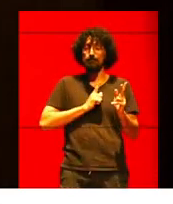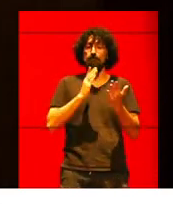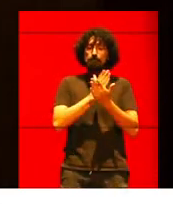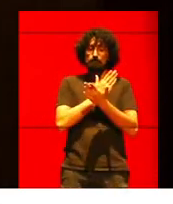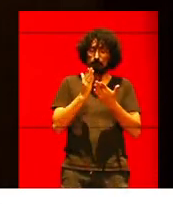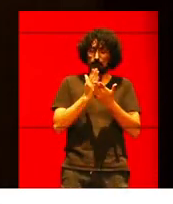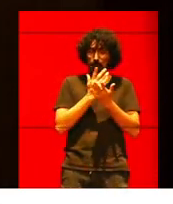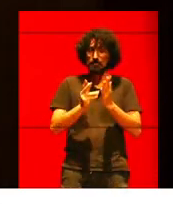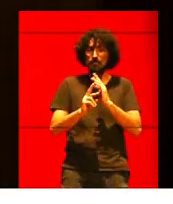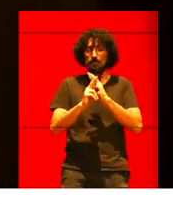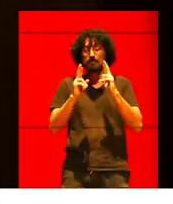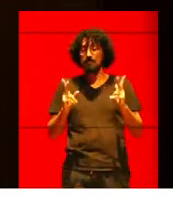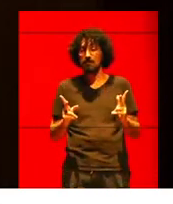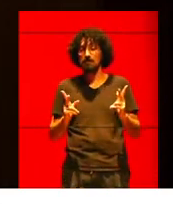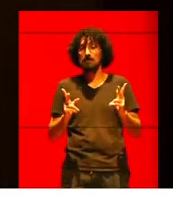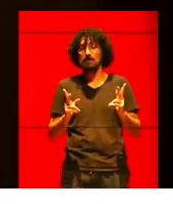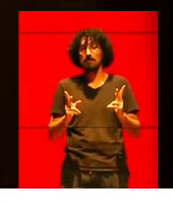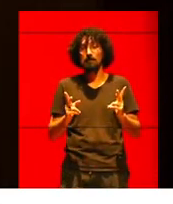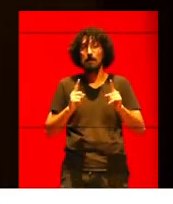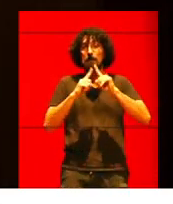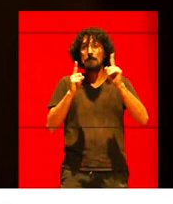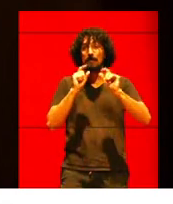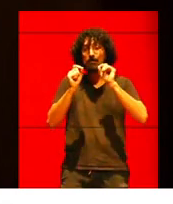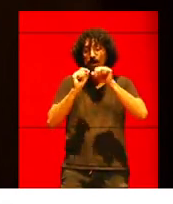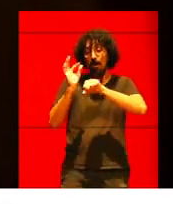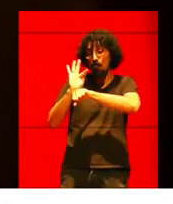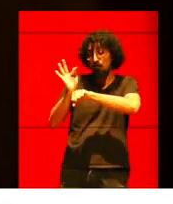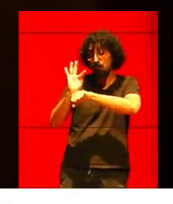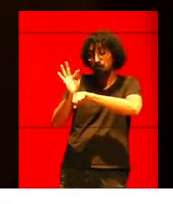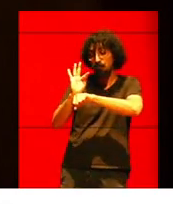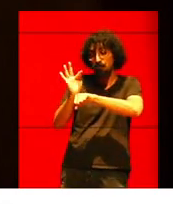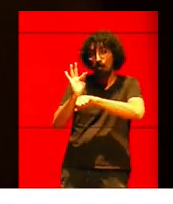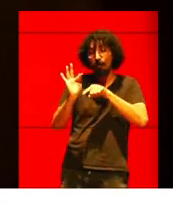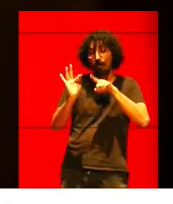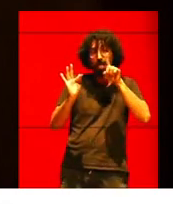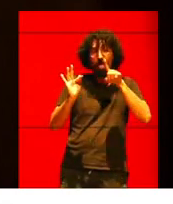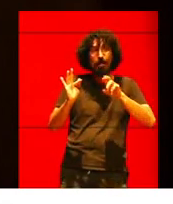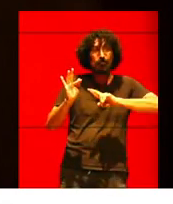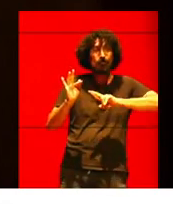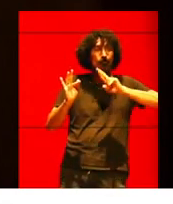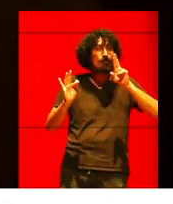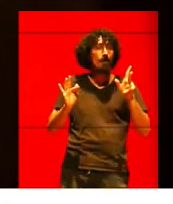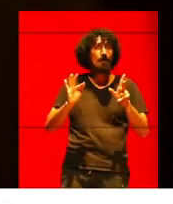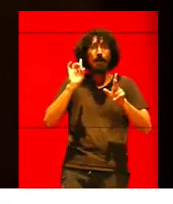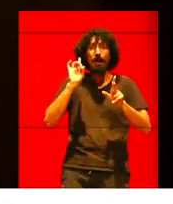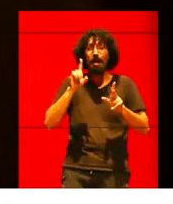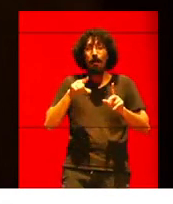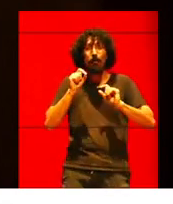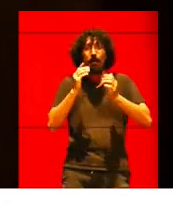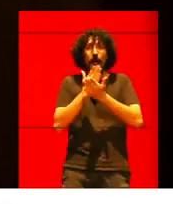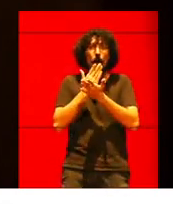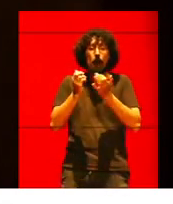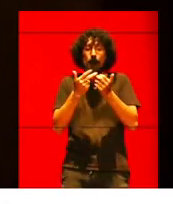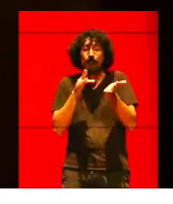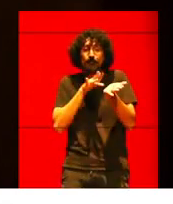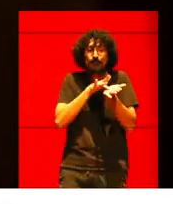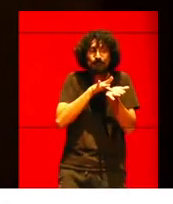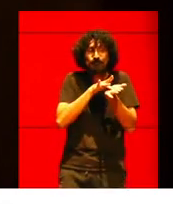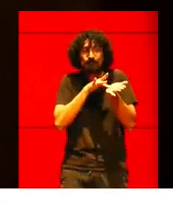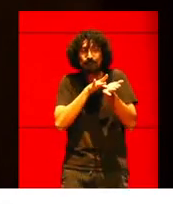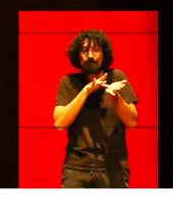novela, vai estar na realidade, só que o processo é diferente, ele é ficcional, e a gente tem que entender que a literatura, ela